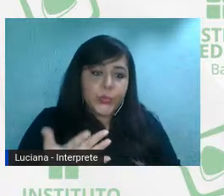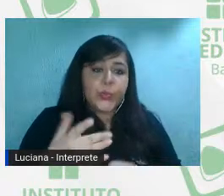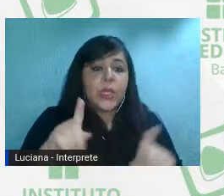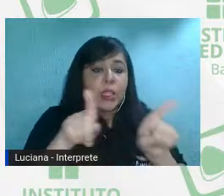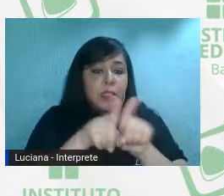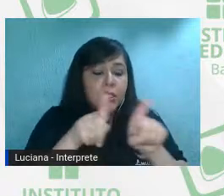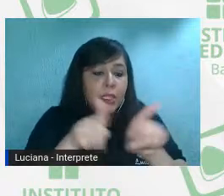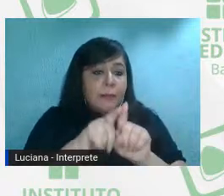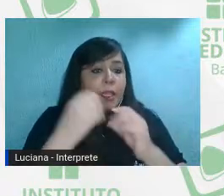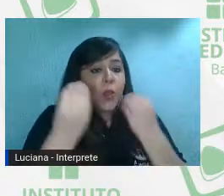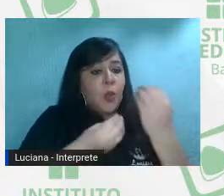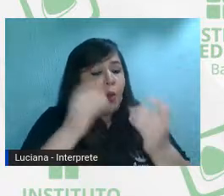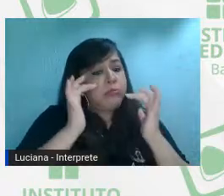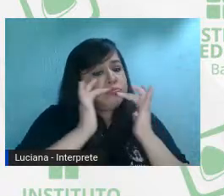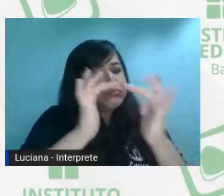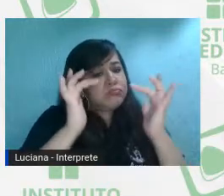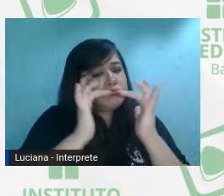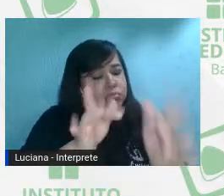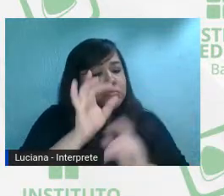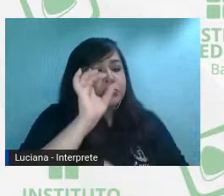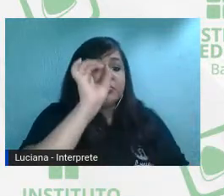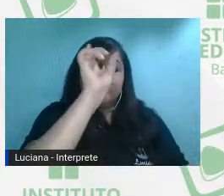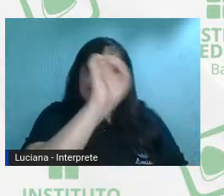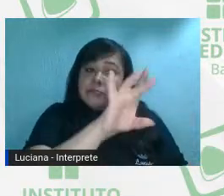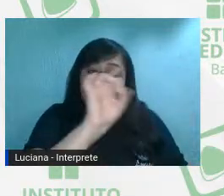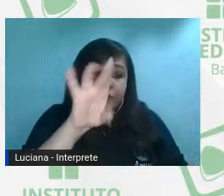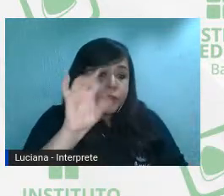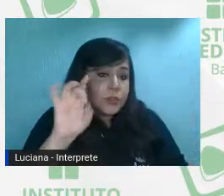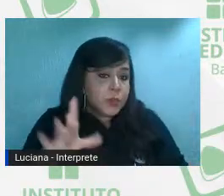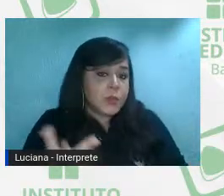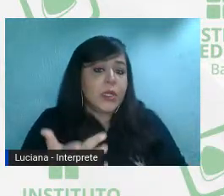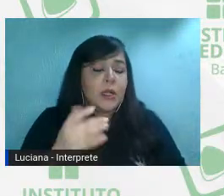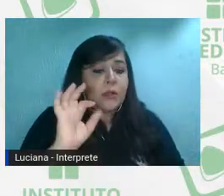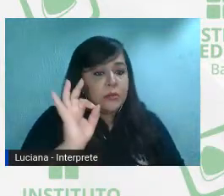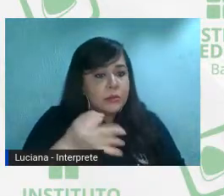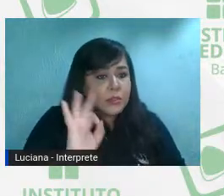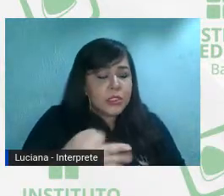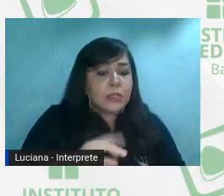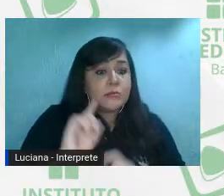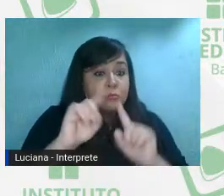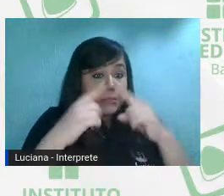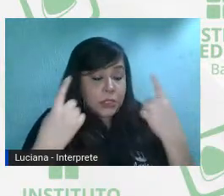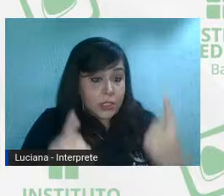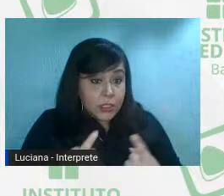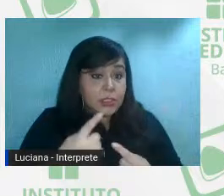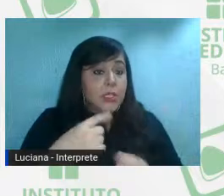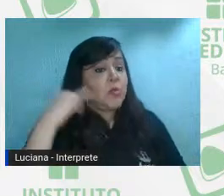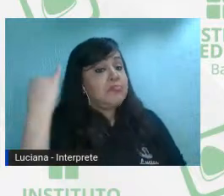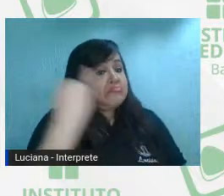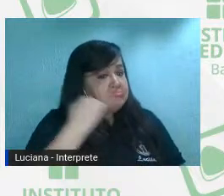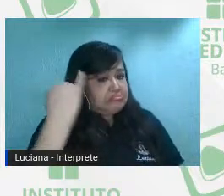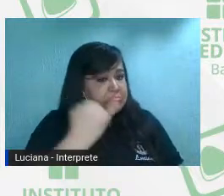acompanhamento individual. É uma plataforma muito útil. Utilizo e recomendo.